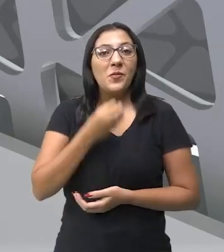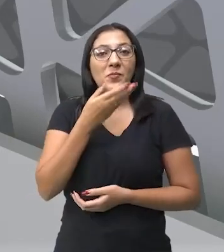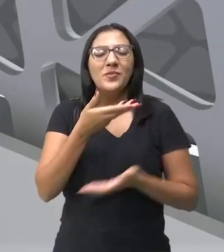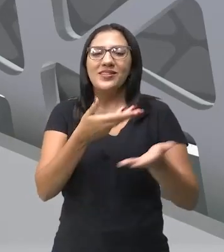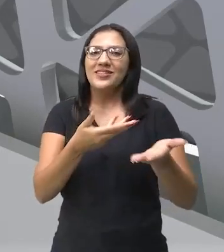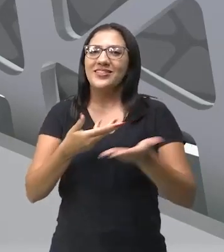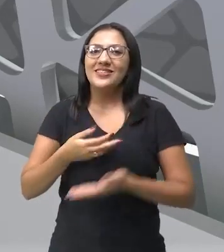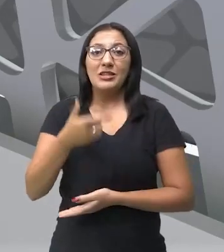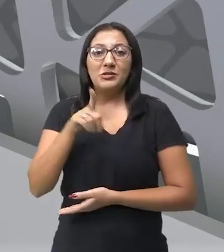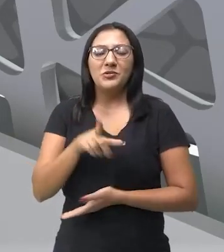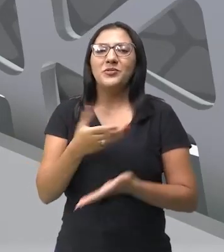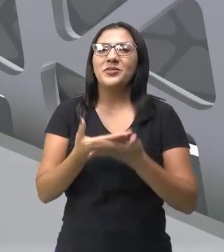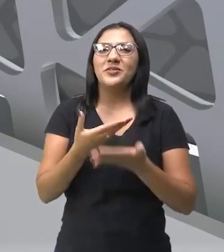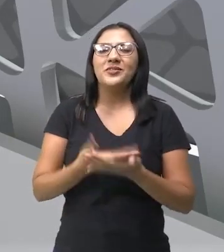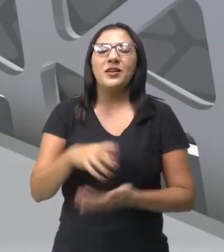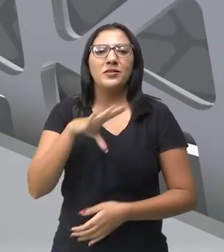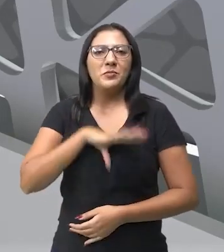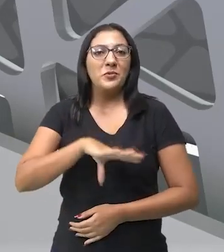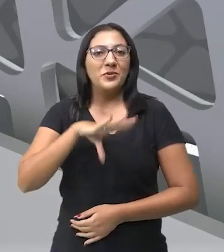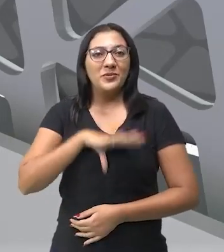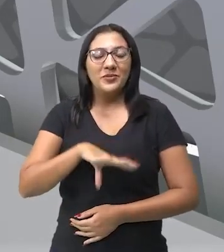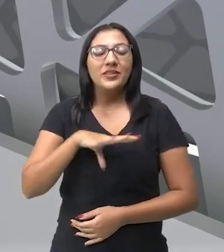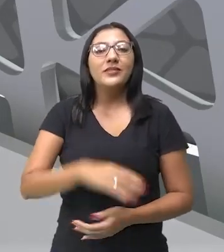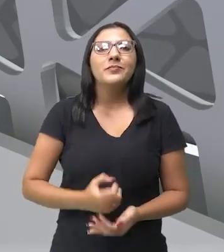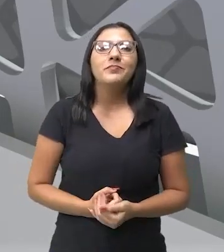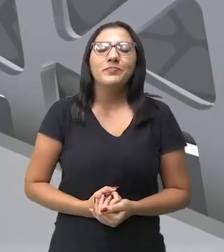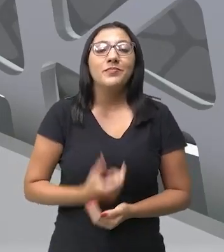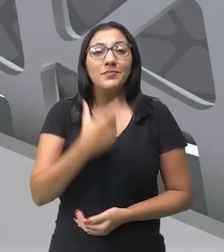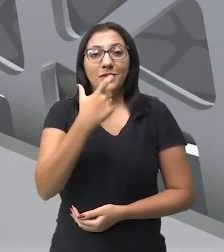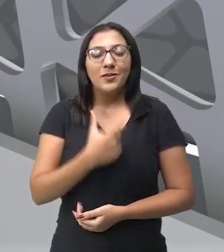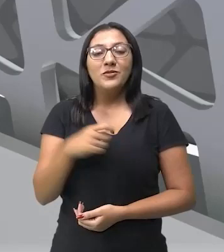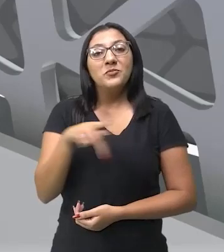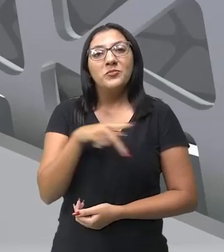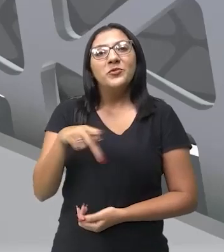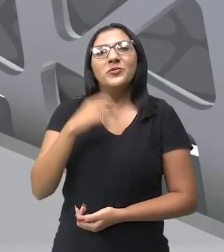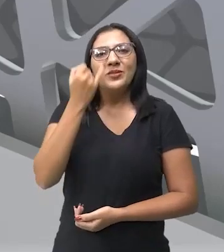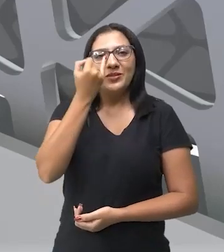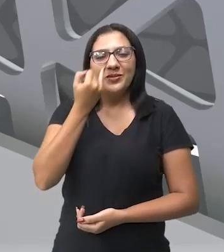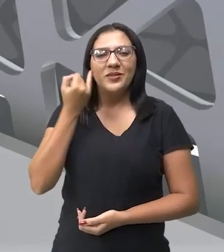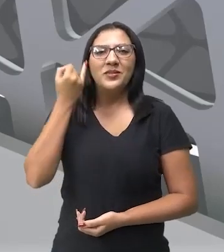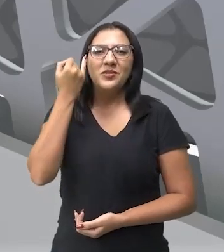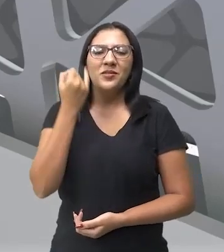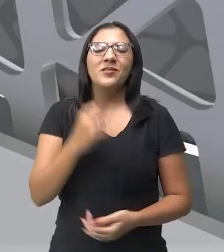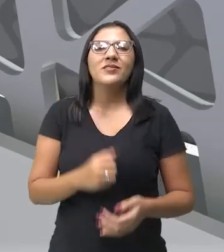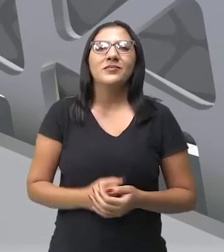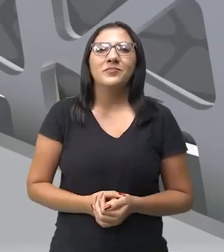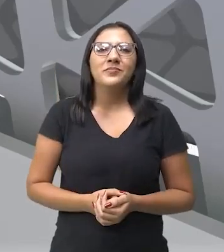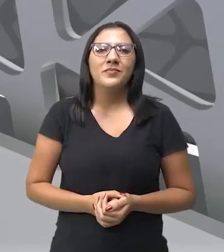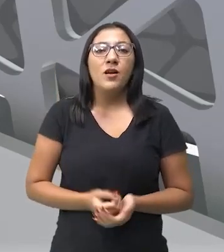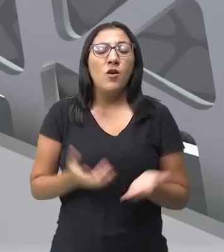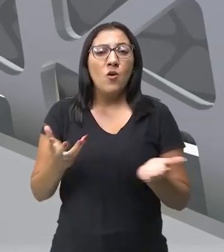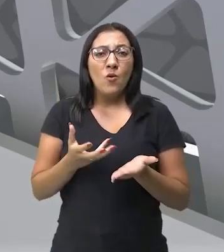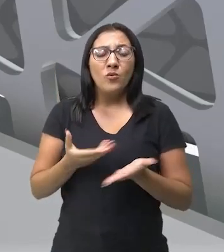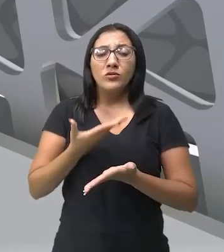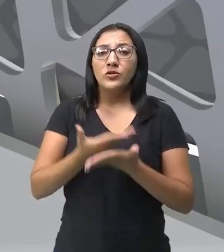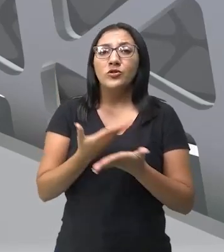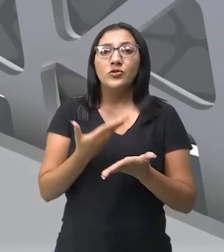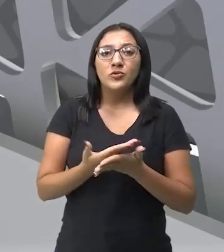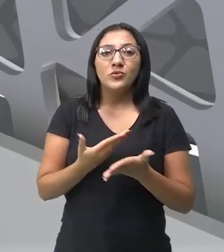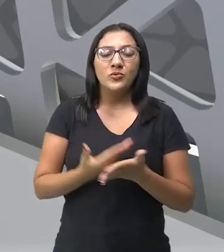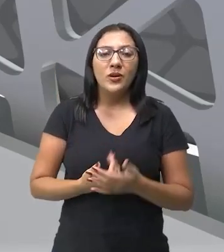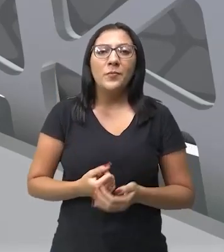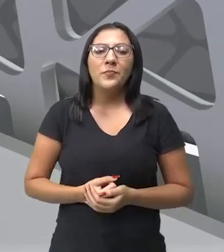sejam bem-vindos a mais uma aula de língua portuguesa. Eu sou a professora Joyce Martins e nesta aula